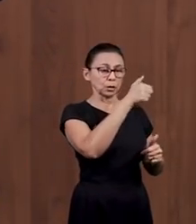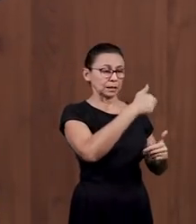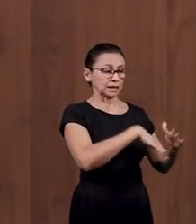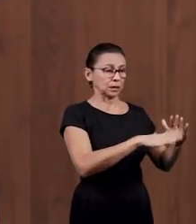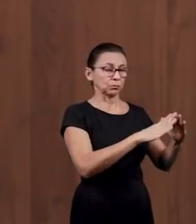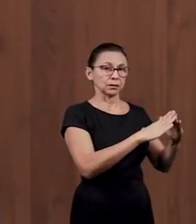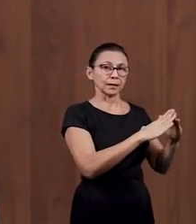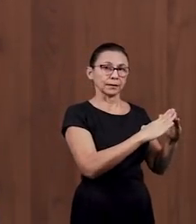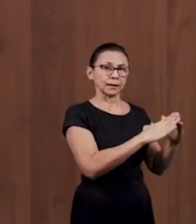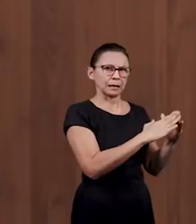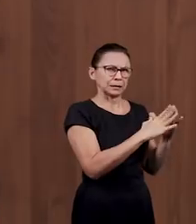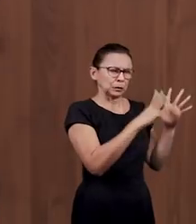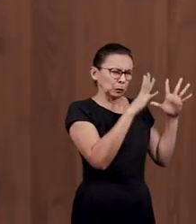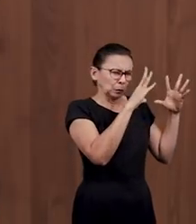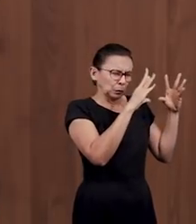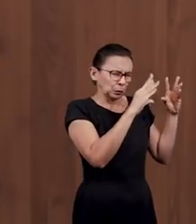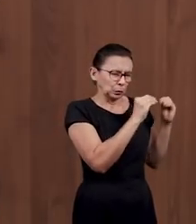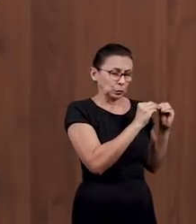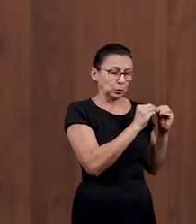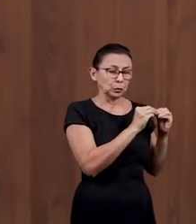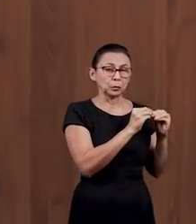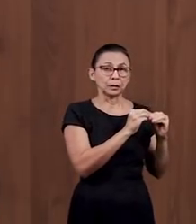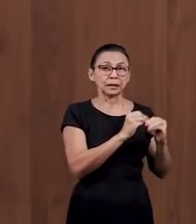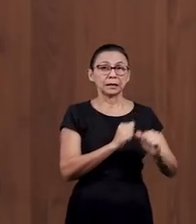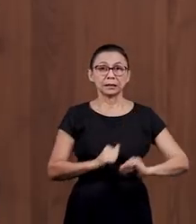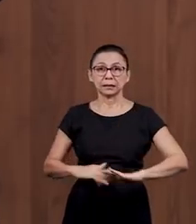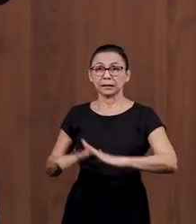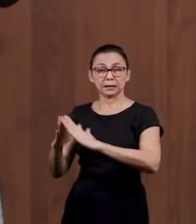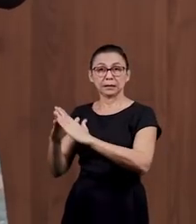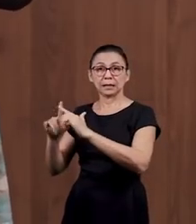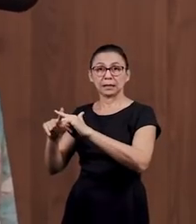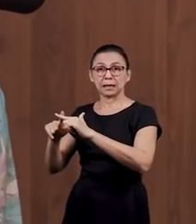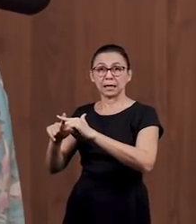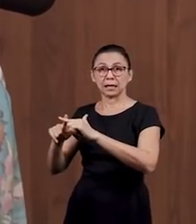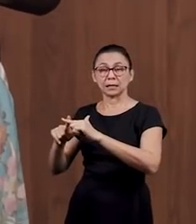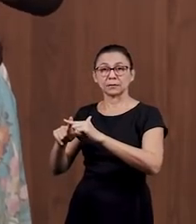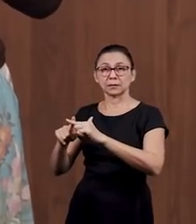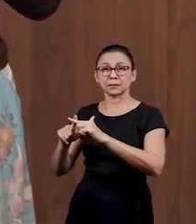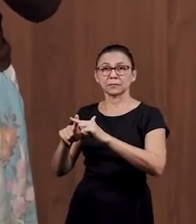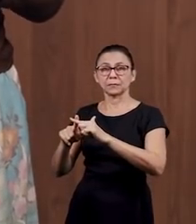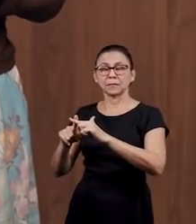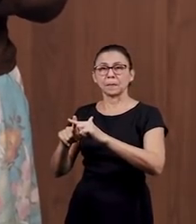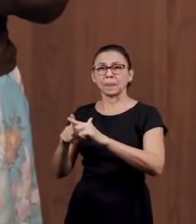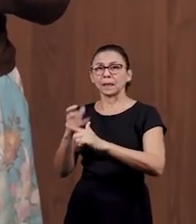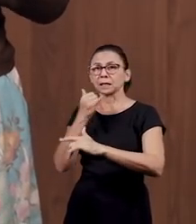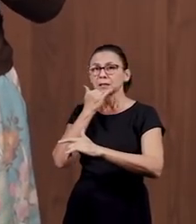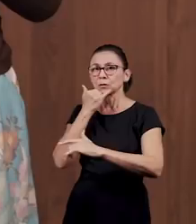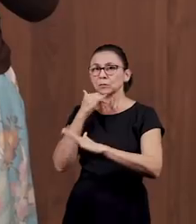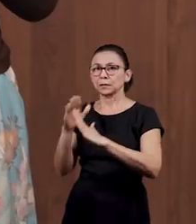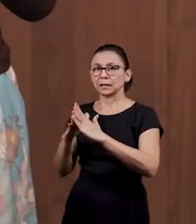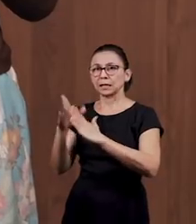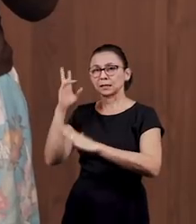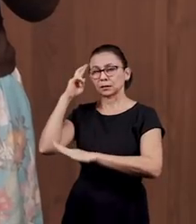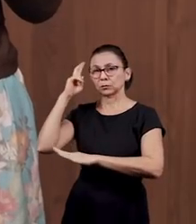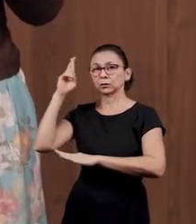na casa dos hebreus, havia luz. Na casa do povo do Senhor, as pessoas podiam se ver,